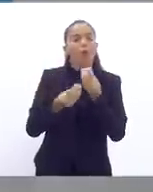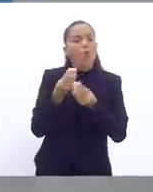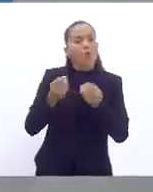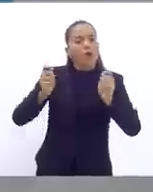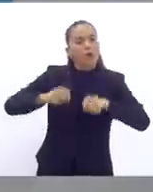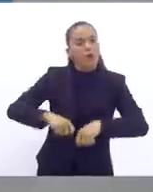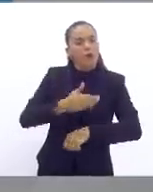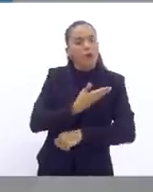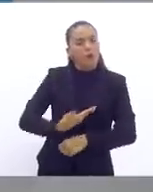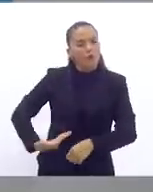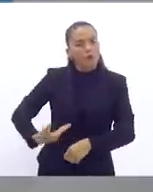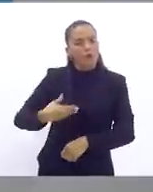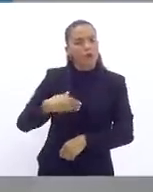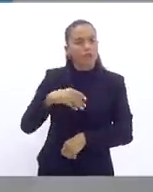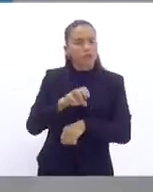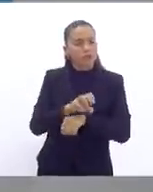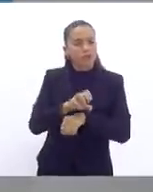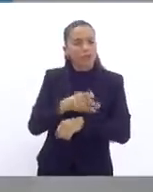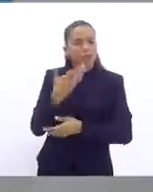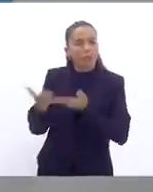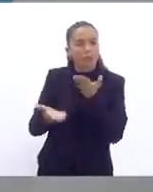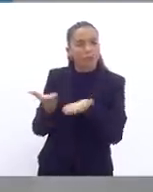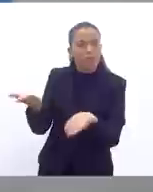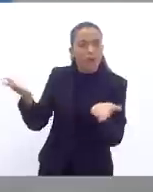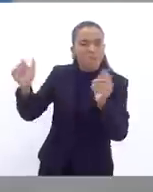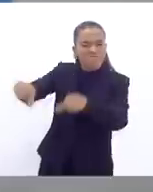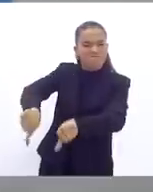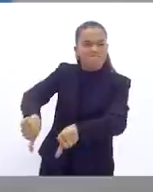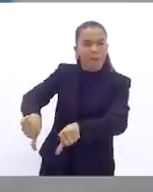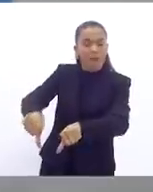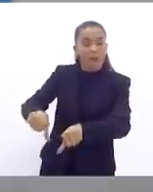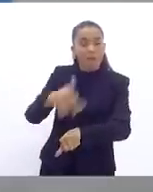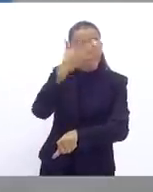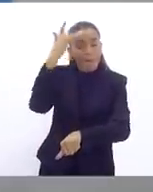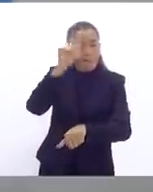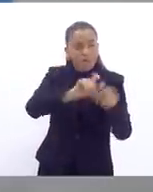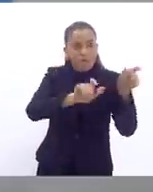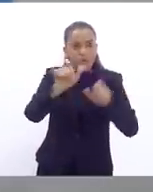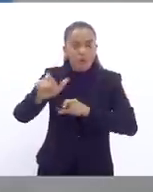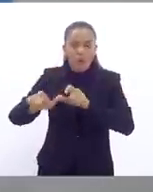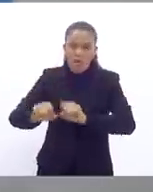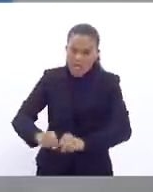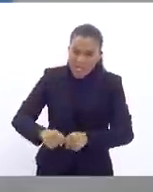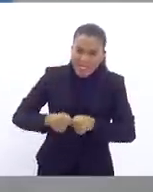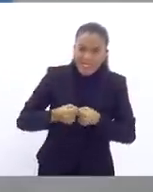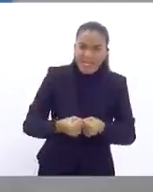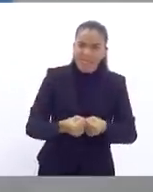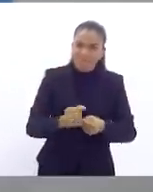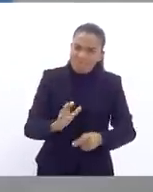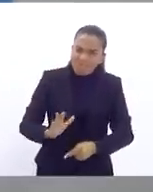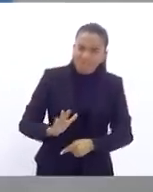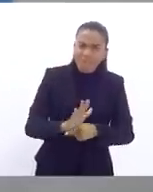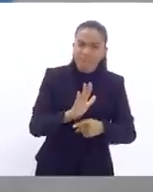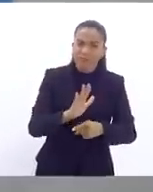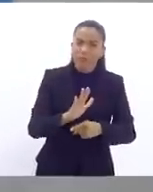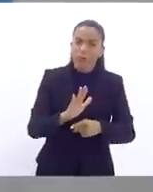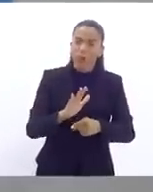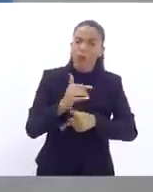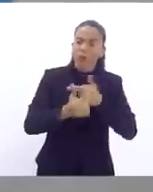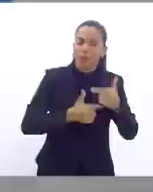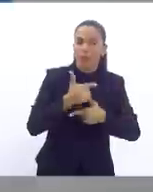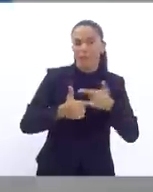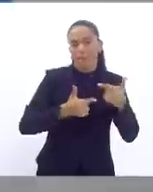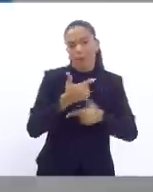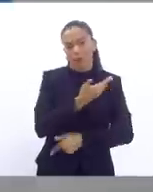que o governo tem de tratar mal aqueles que dedicaram a sua vida ao serviço público seja